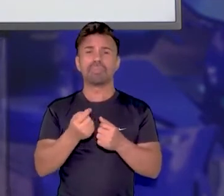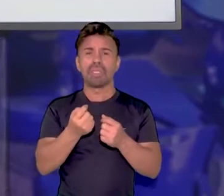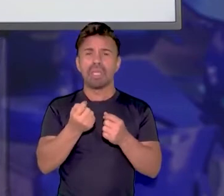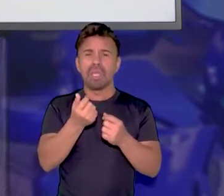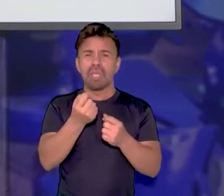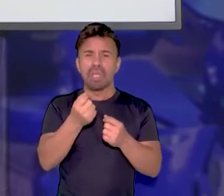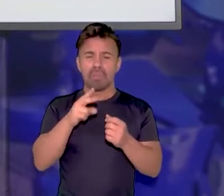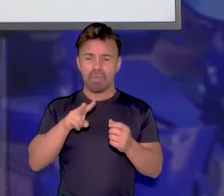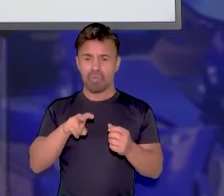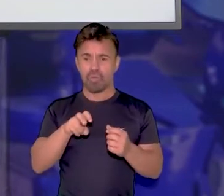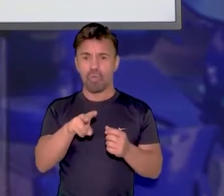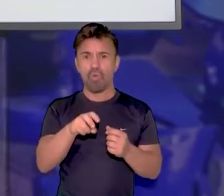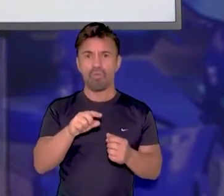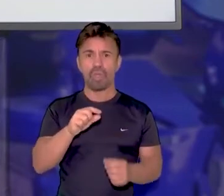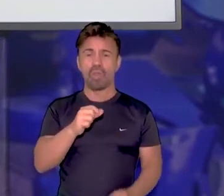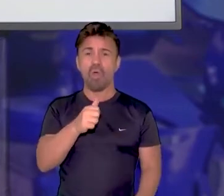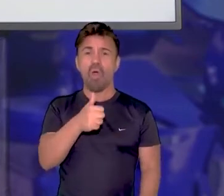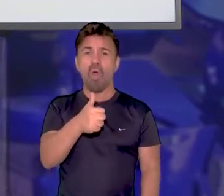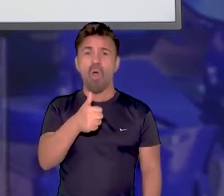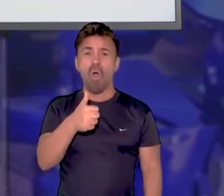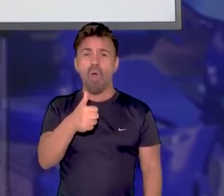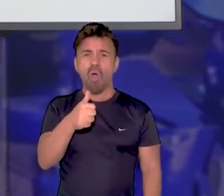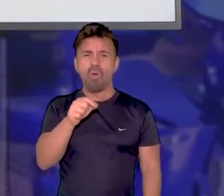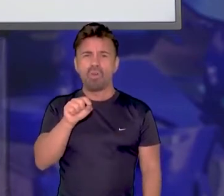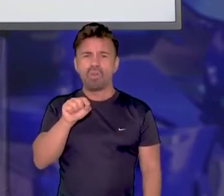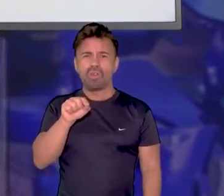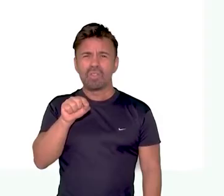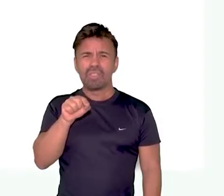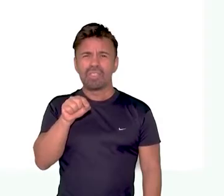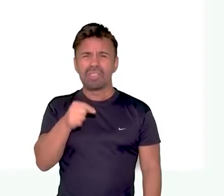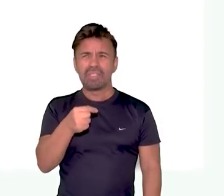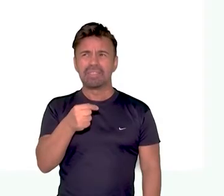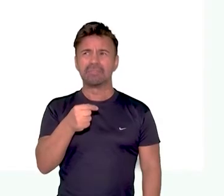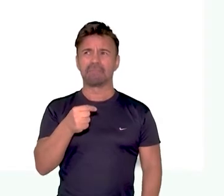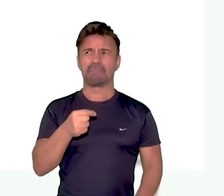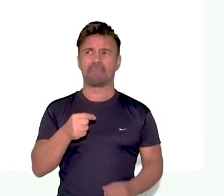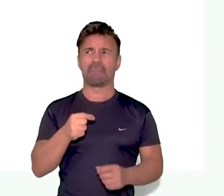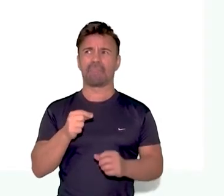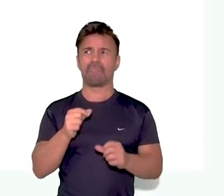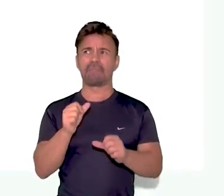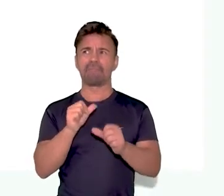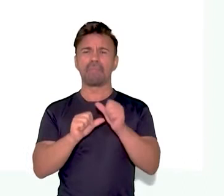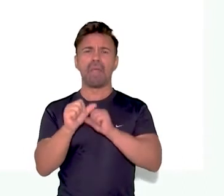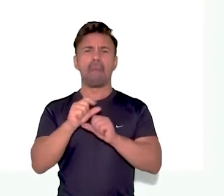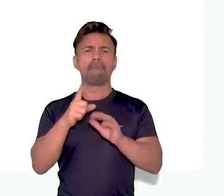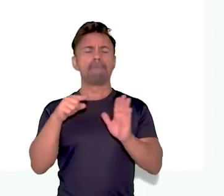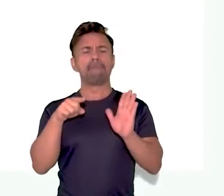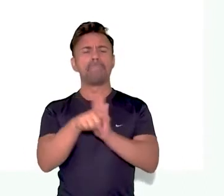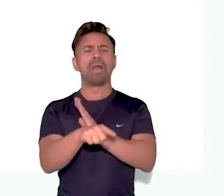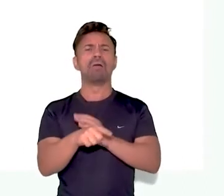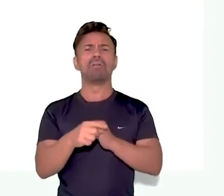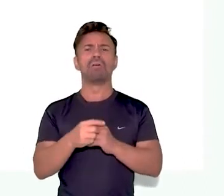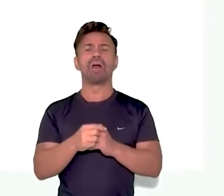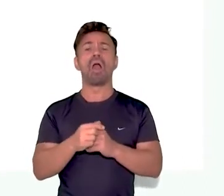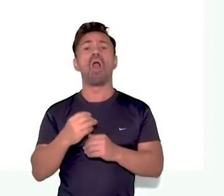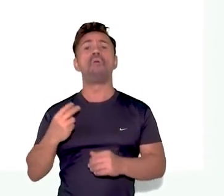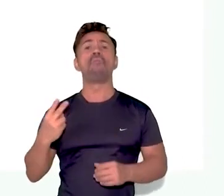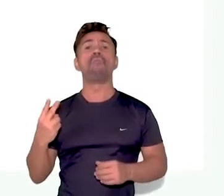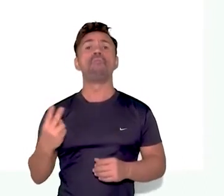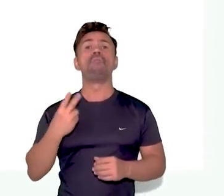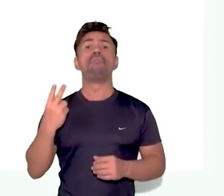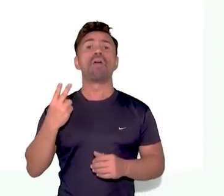vírus que é 11 centésimos de milésimos de milímetro e o que se pergunta O